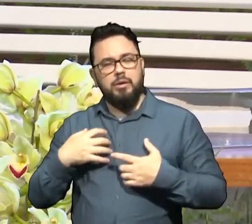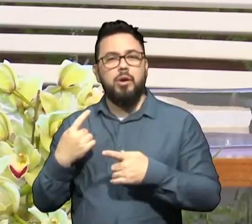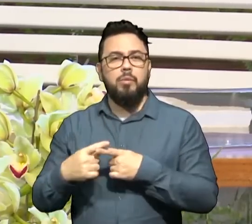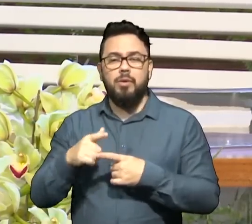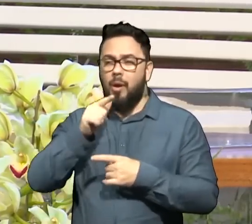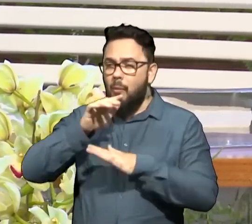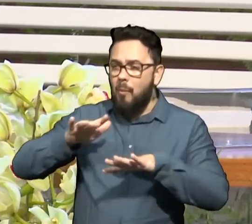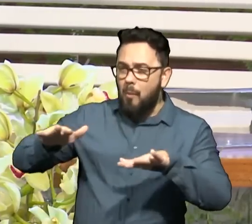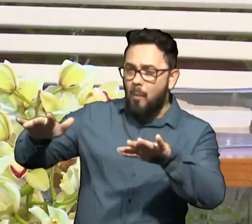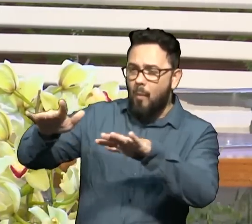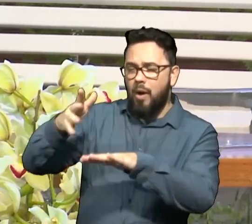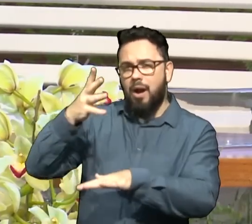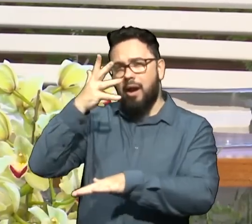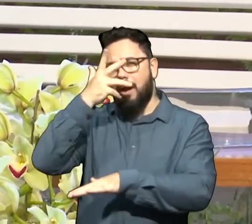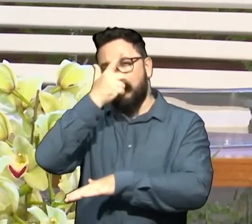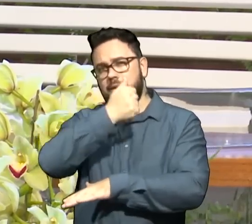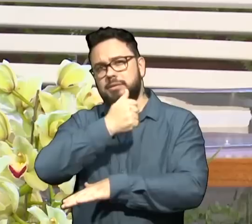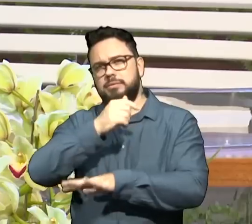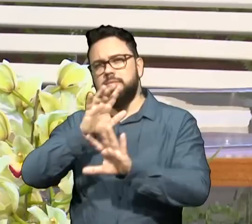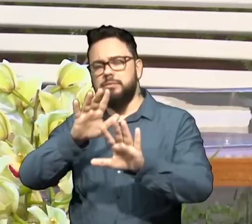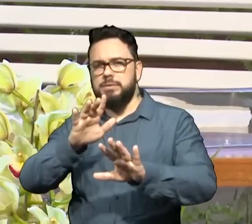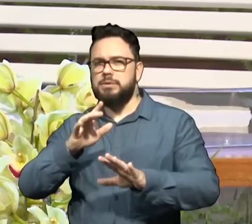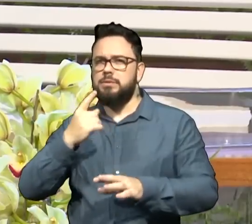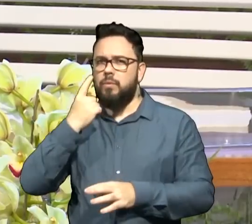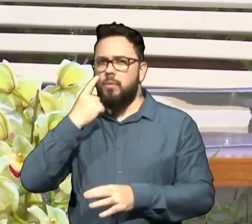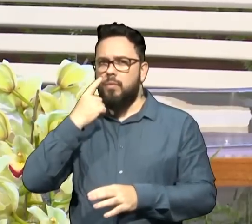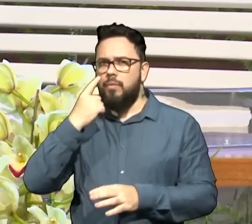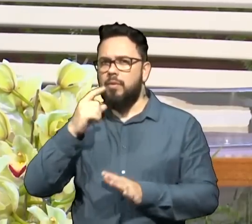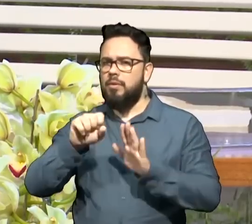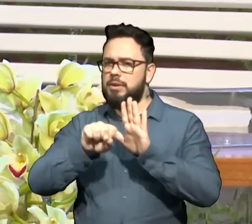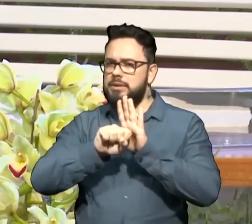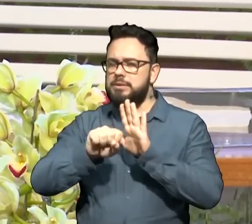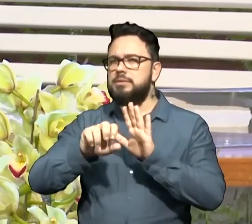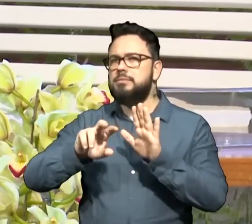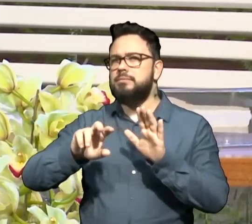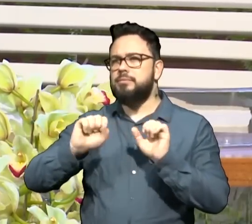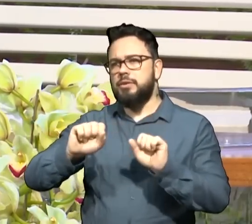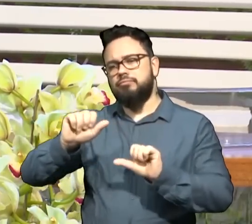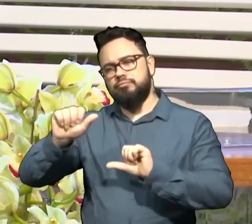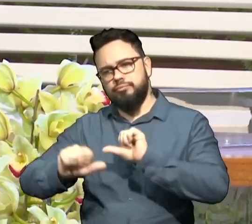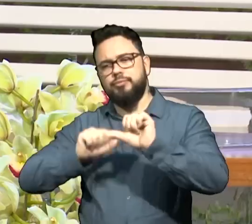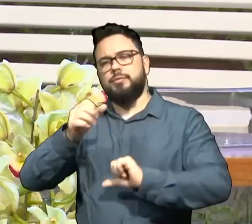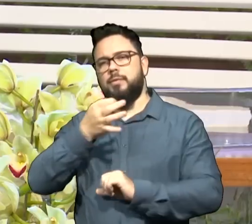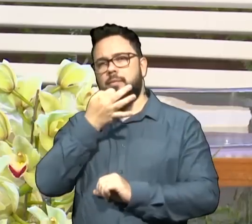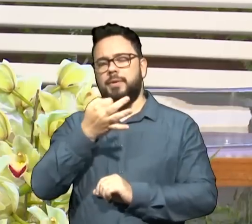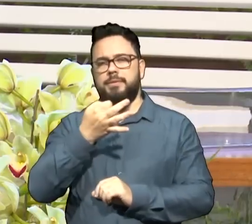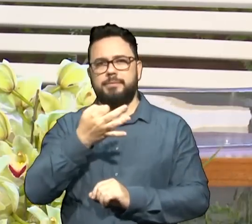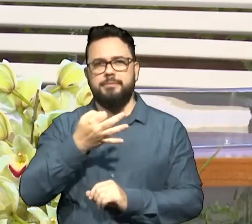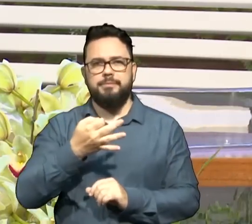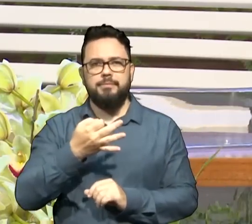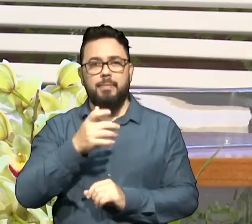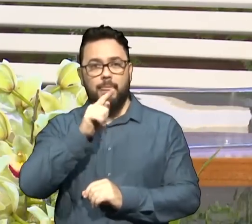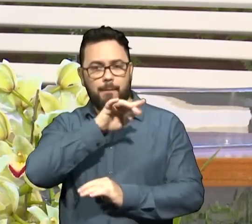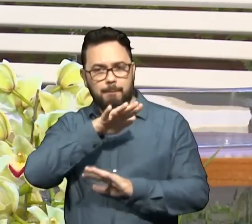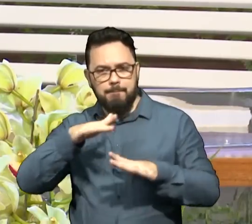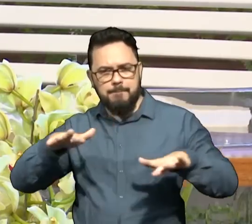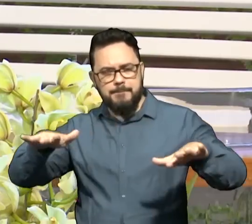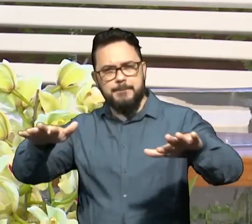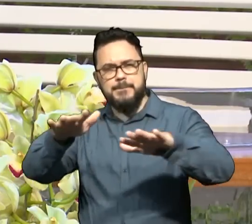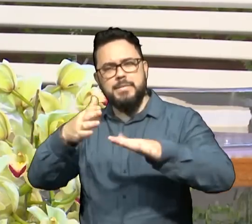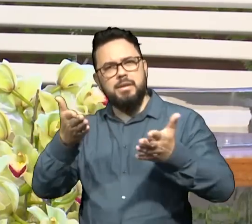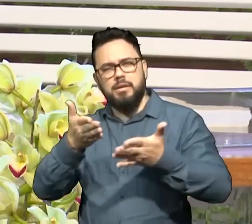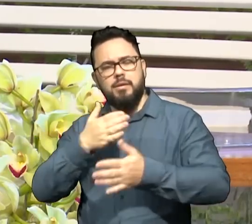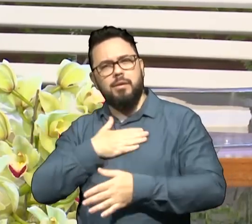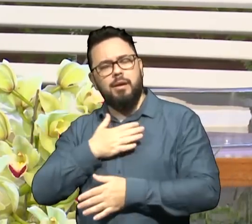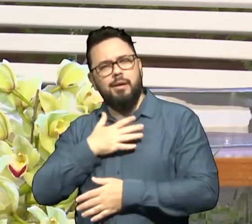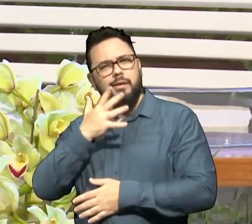bonito mas olha como o símbolo pode variar de pessoa para pessoa aquele mar que hoje para mim é tão